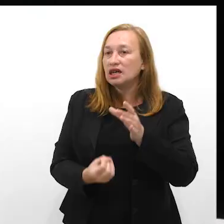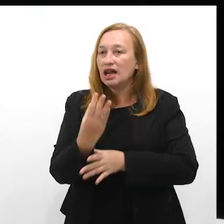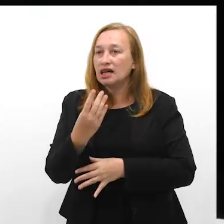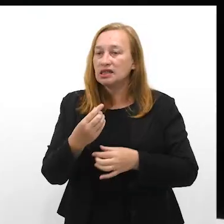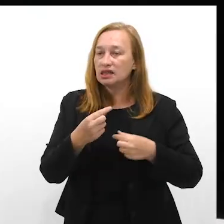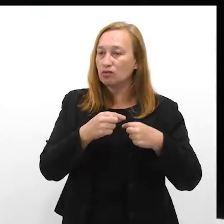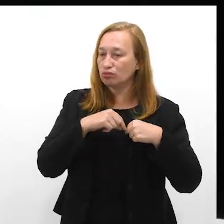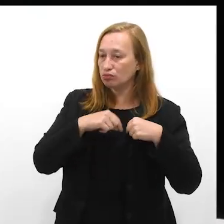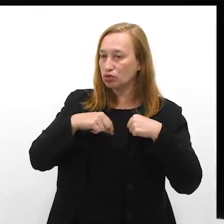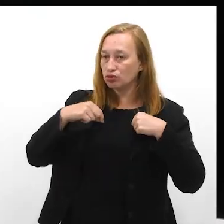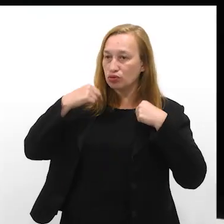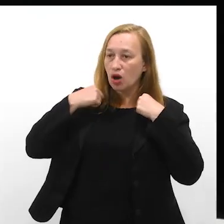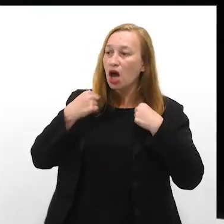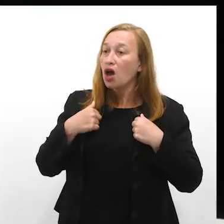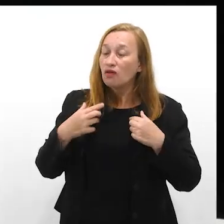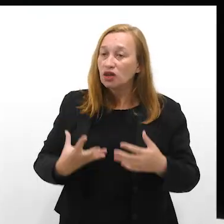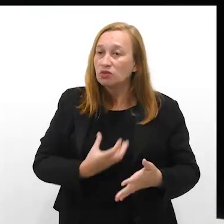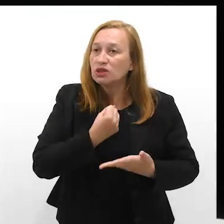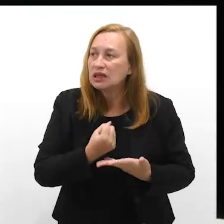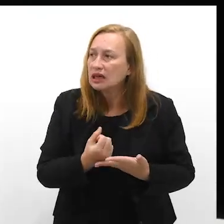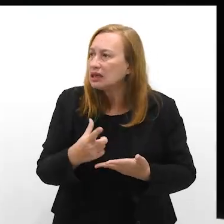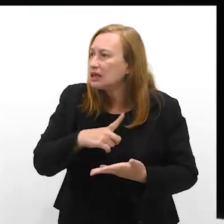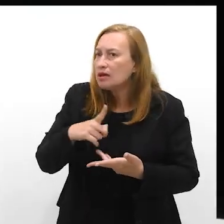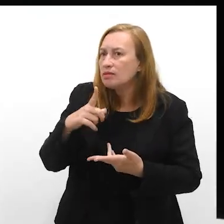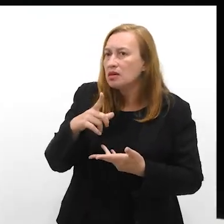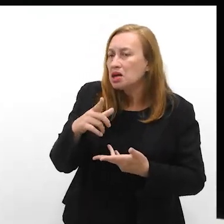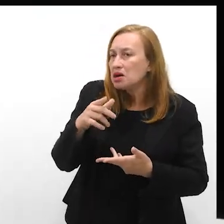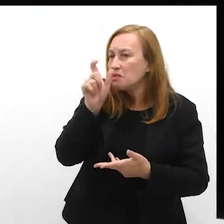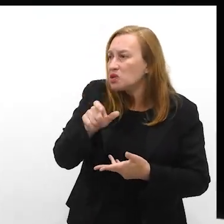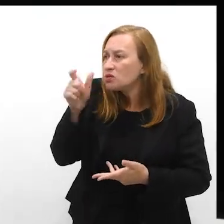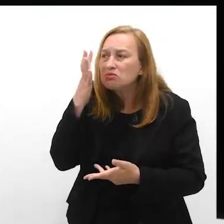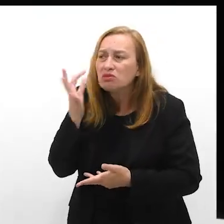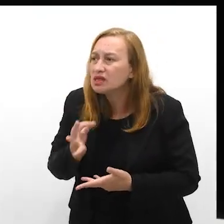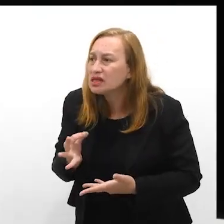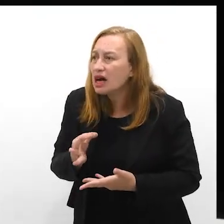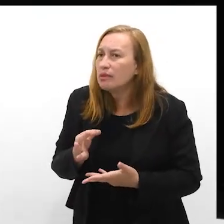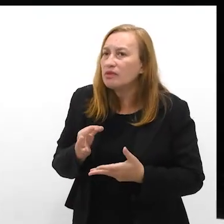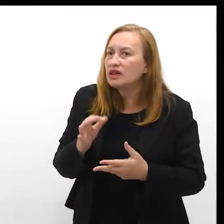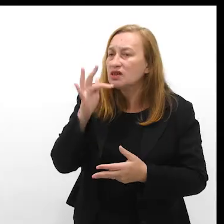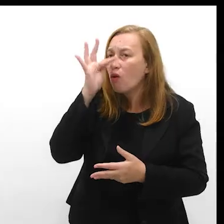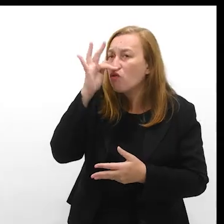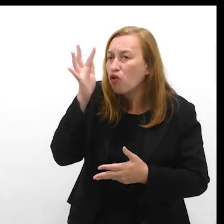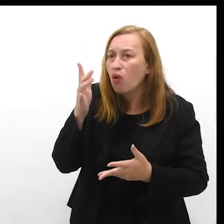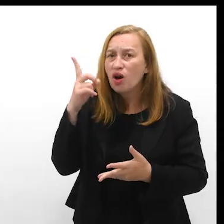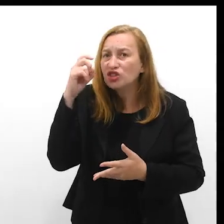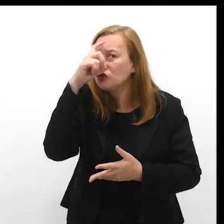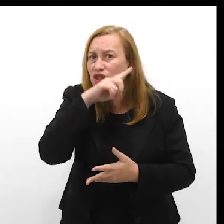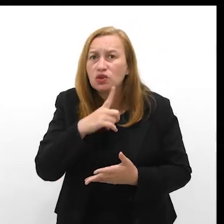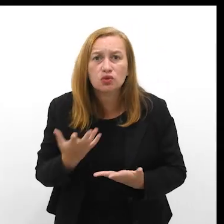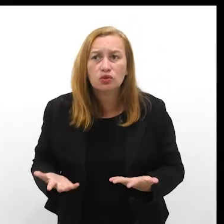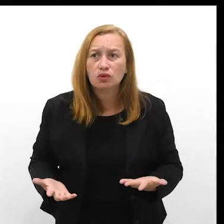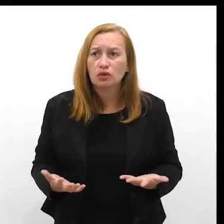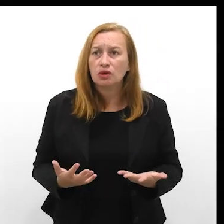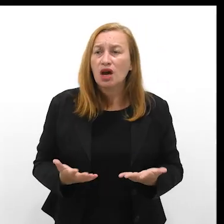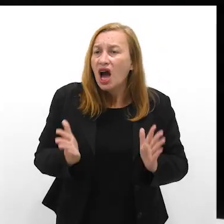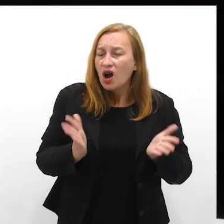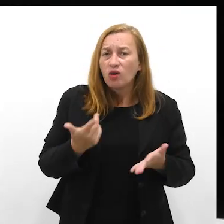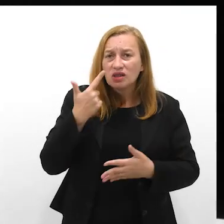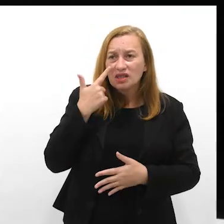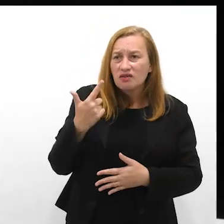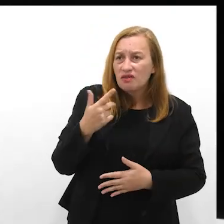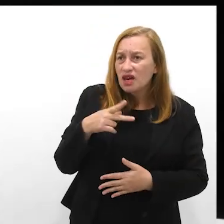Eu tô espantada, as pessoas não fazem mais adereço. Até eu fico com vontade de botar a mão. Menino, vamos lá, vamos fazer uma flor. É